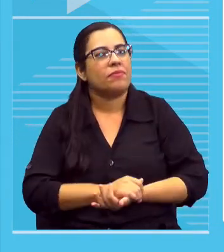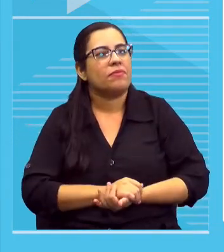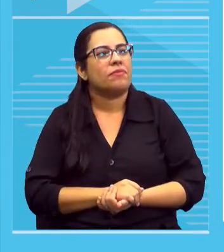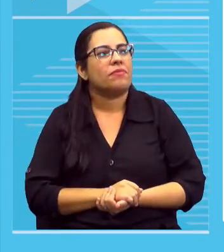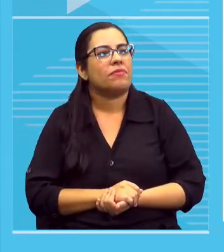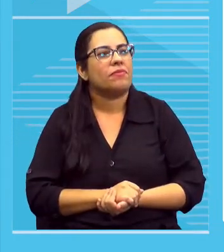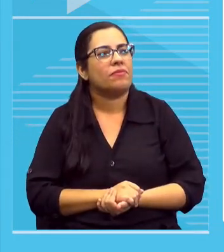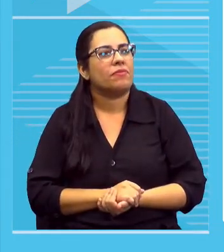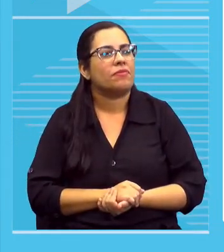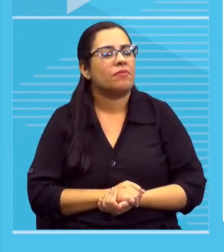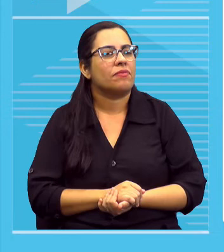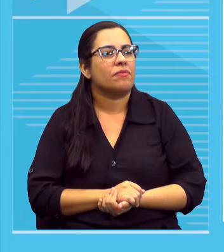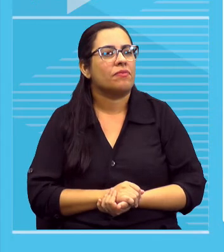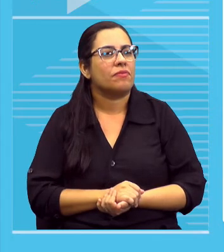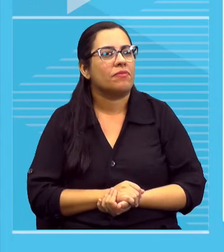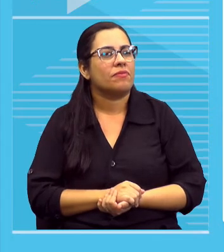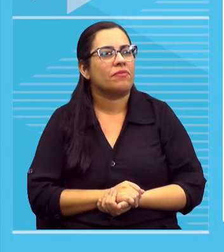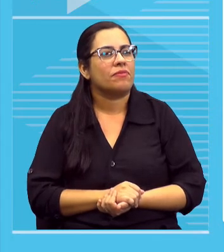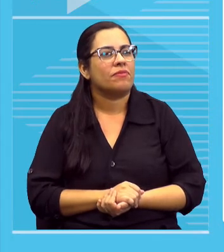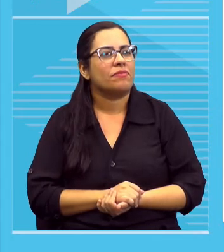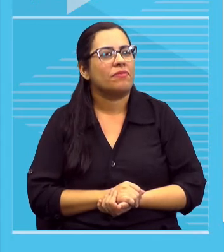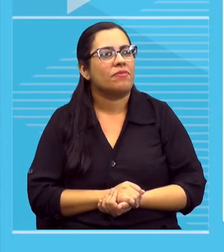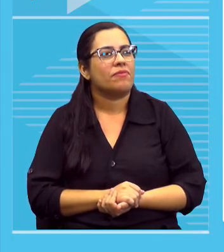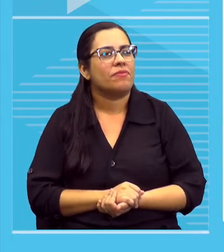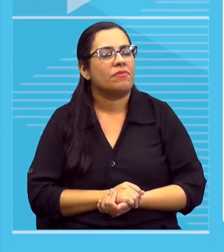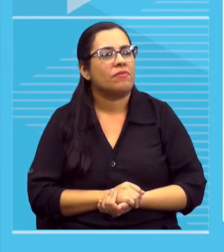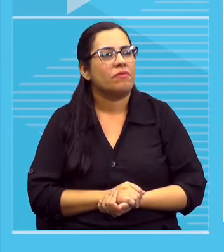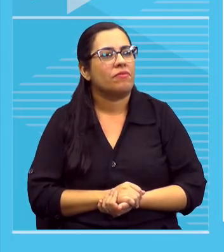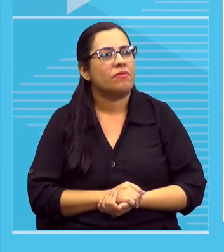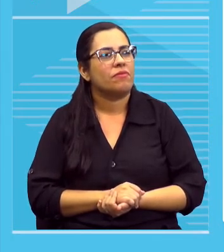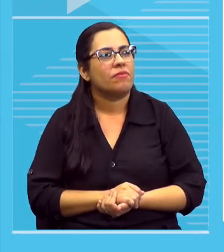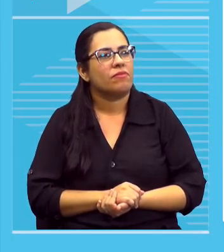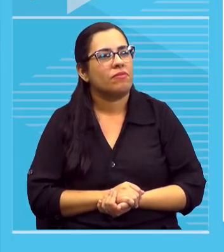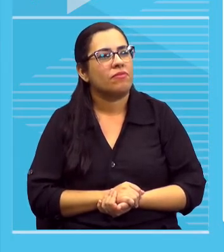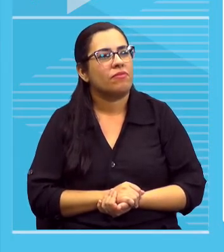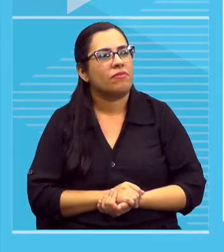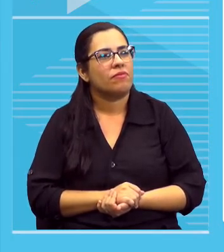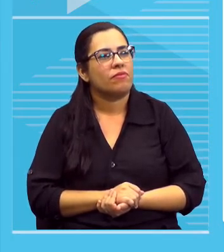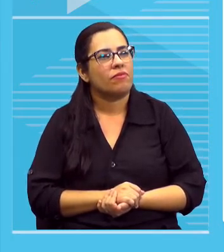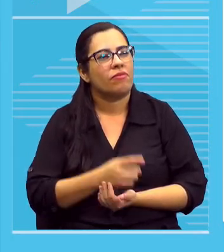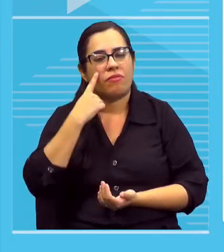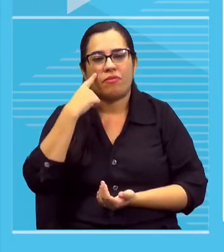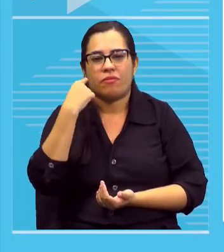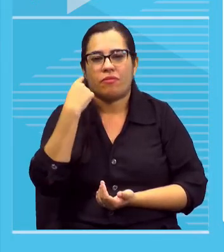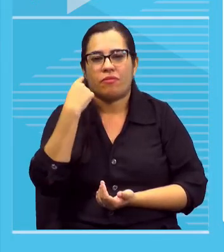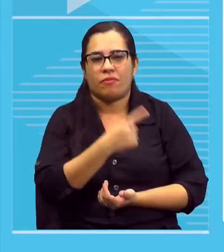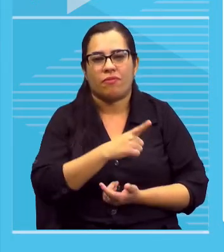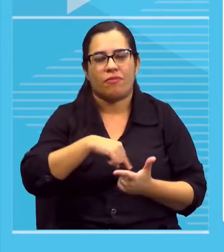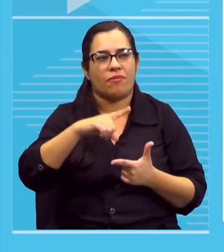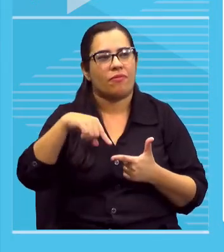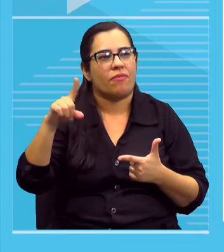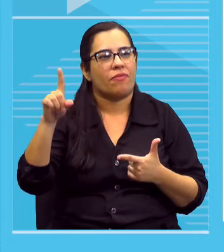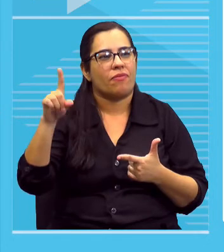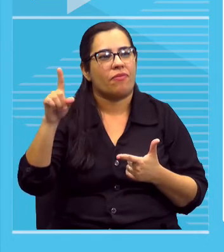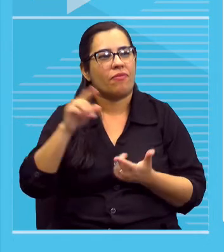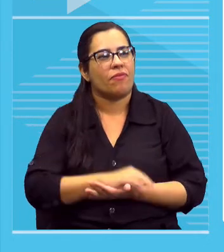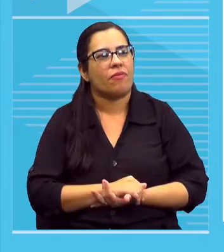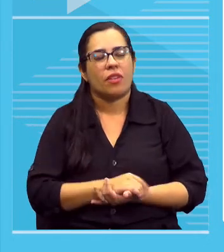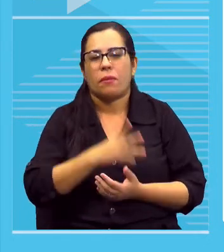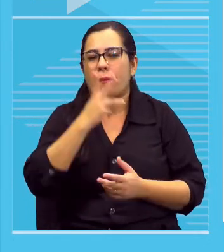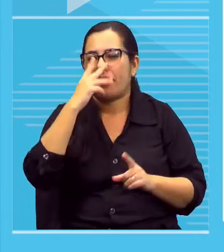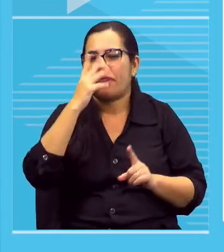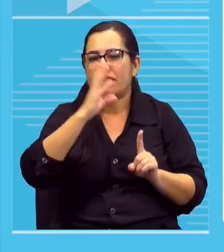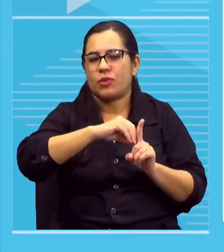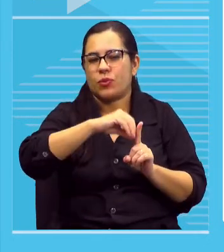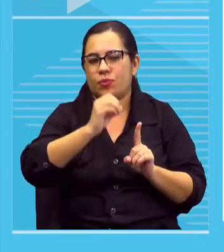e as barrinhas de um plano cartesiano aí ele tem um gráfico desenhado lá né em forma de